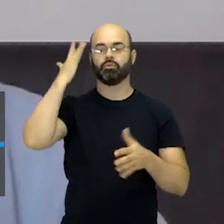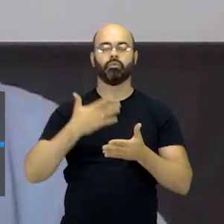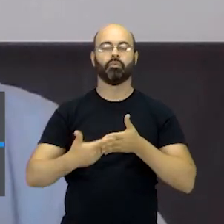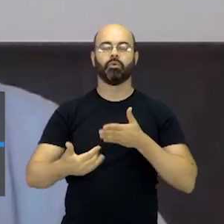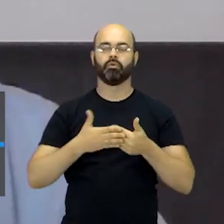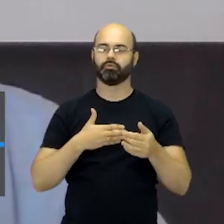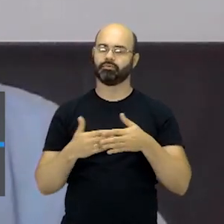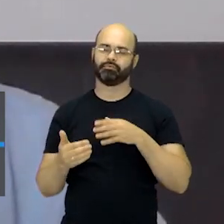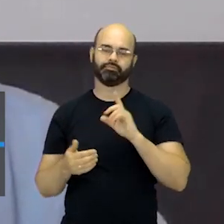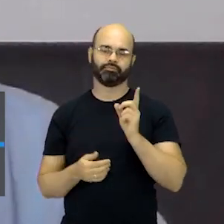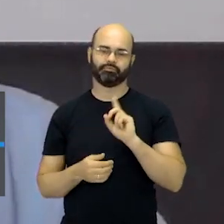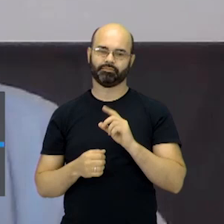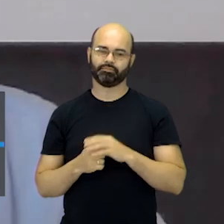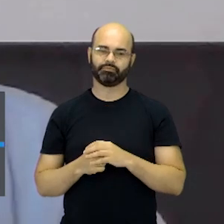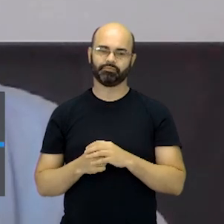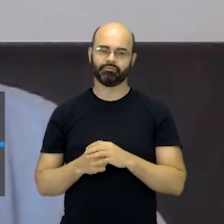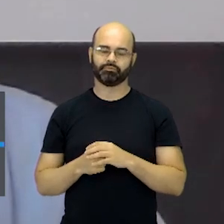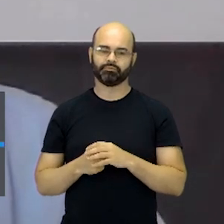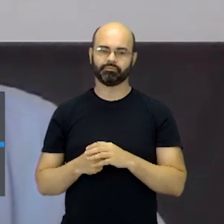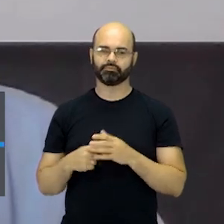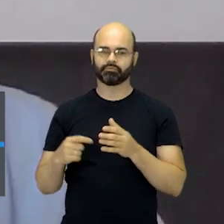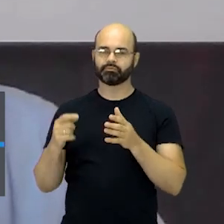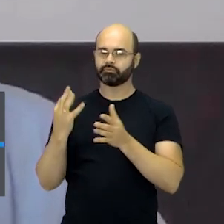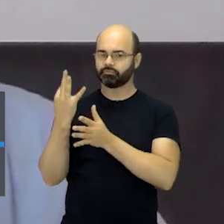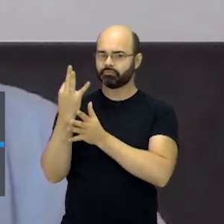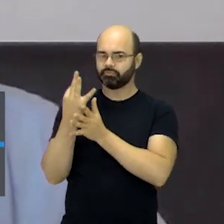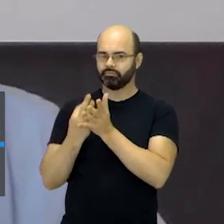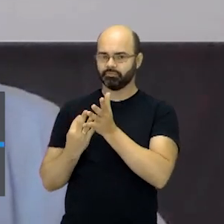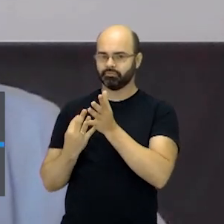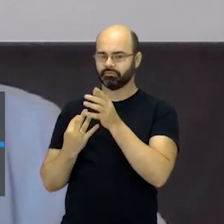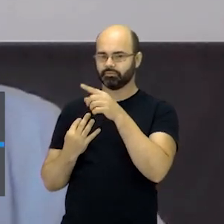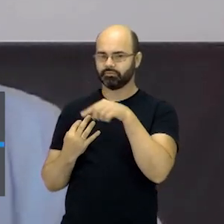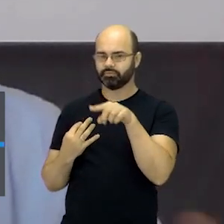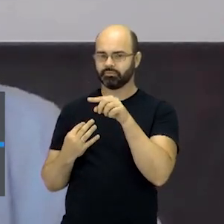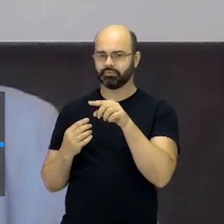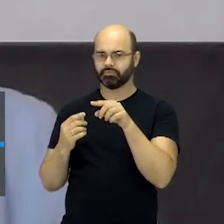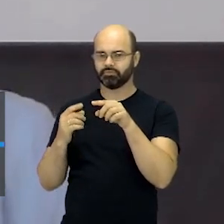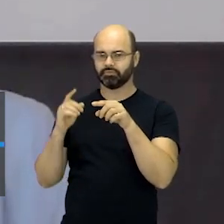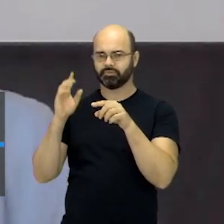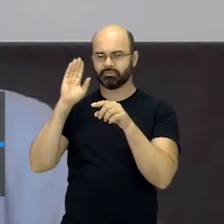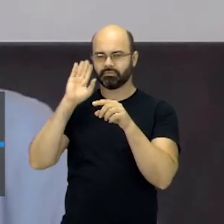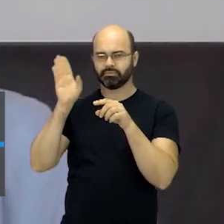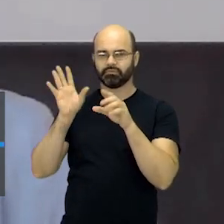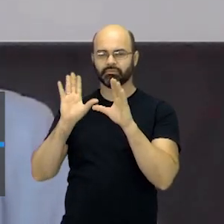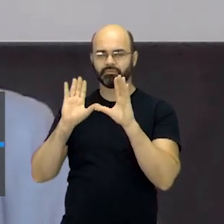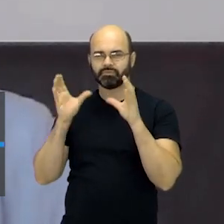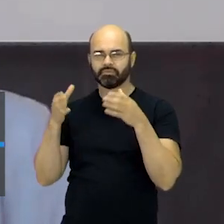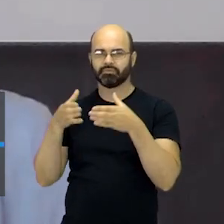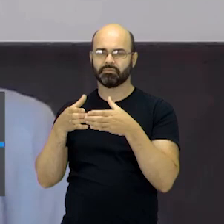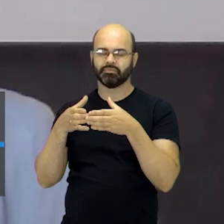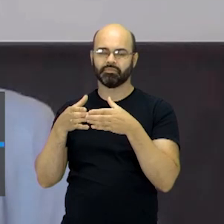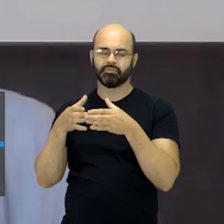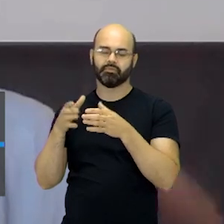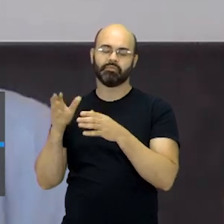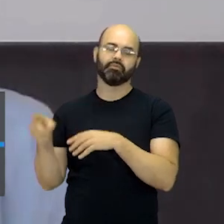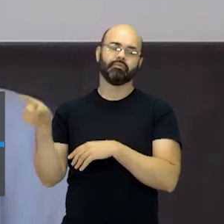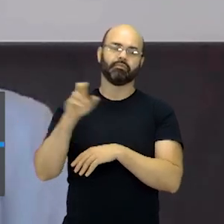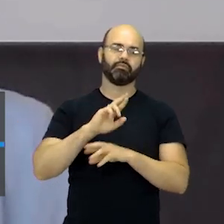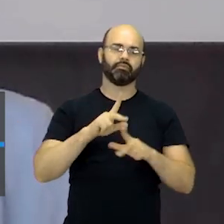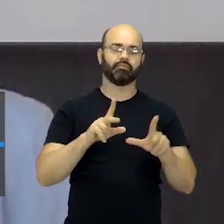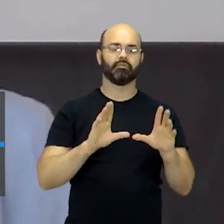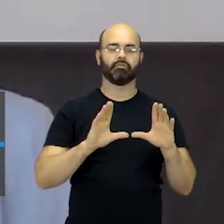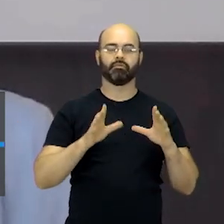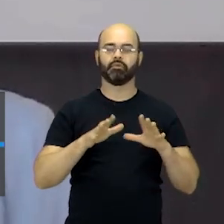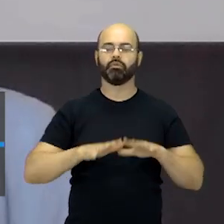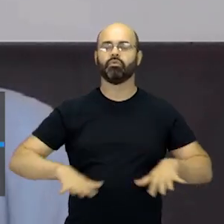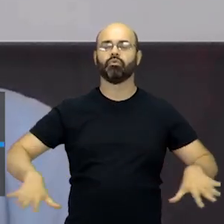que esses textos eles são produzidos para atingir o público de um modo geral, né? O público de